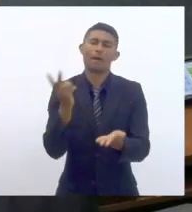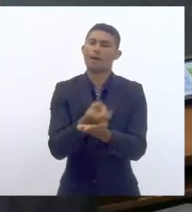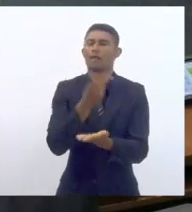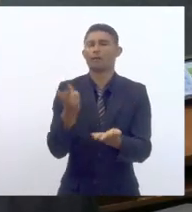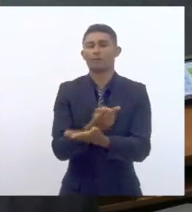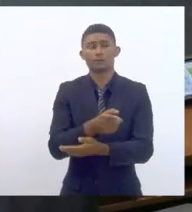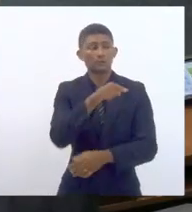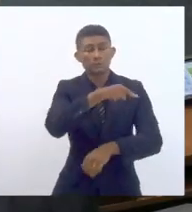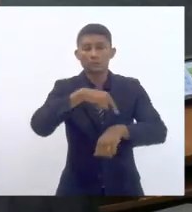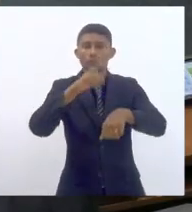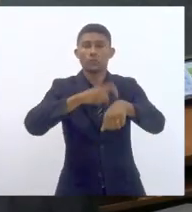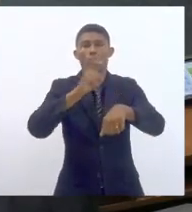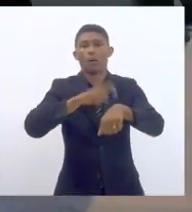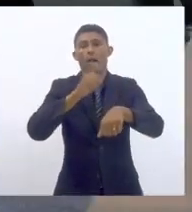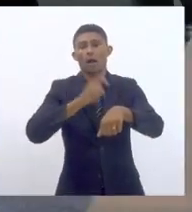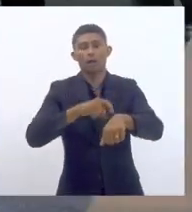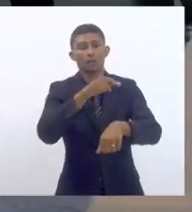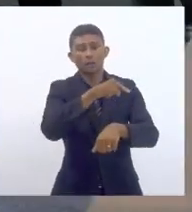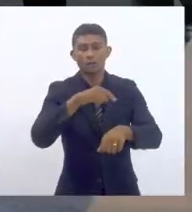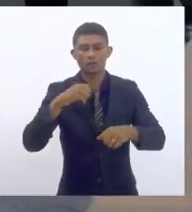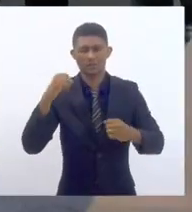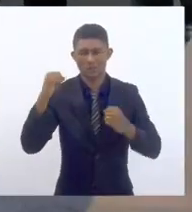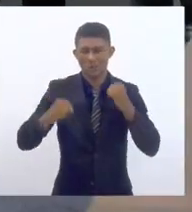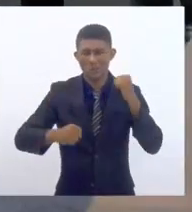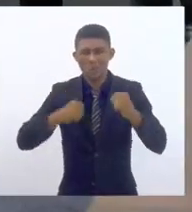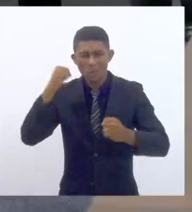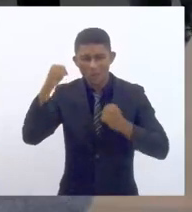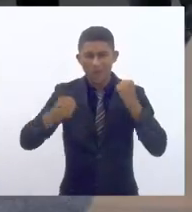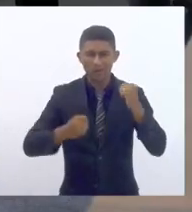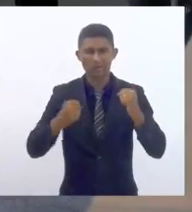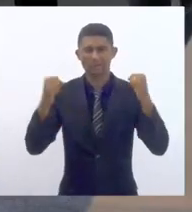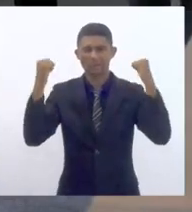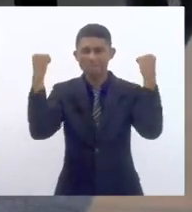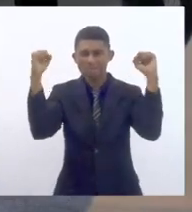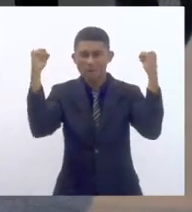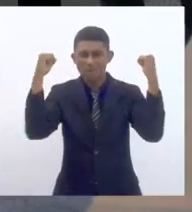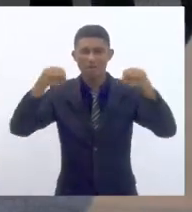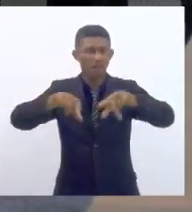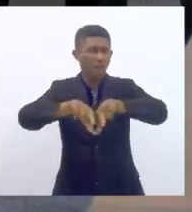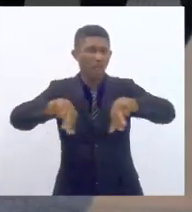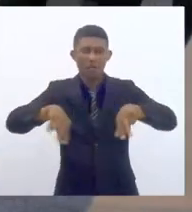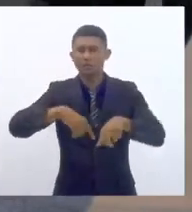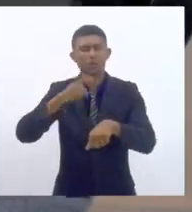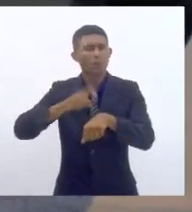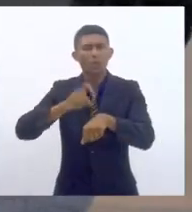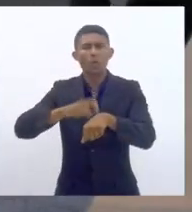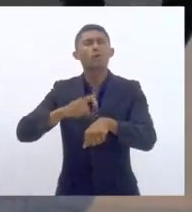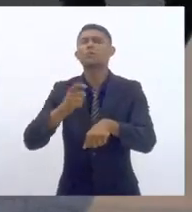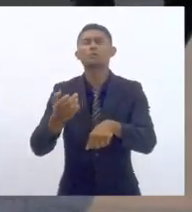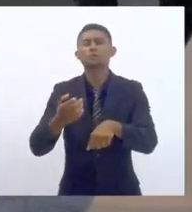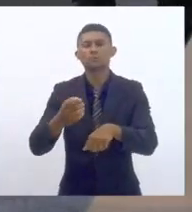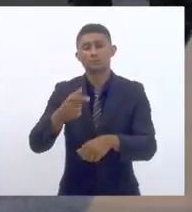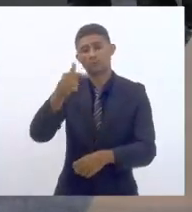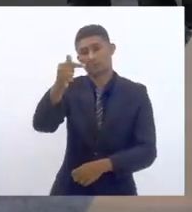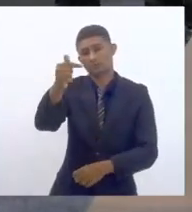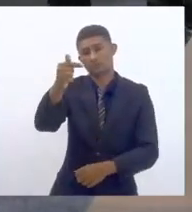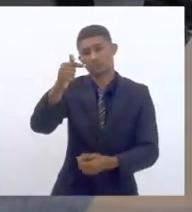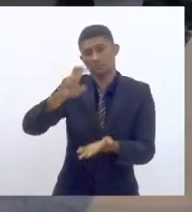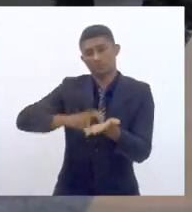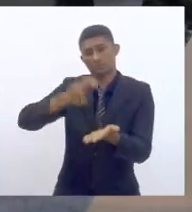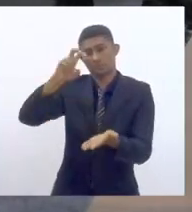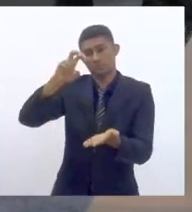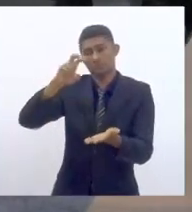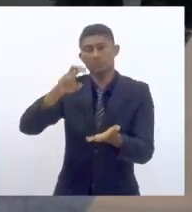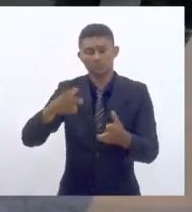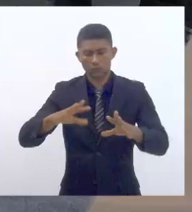O horário das aplicações, das corridas, das atividades físicas em si, está acontecendo 7 horas da manhã, aí um